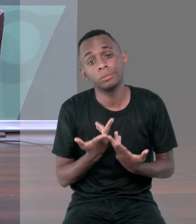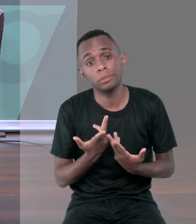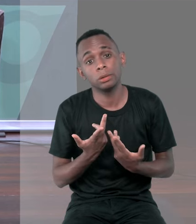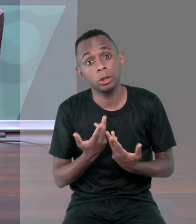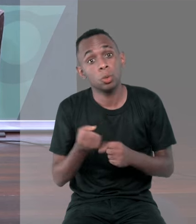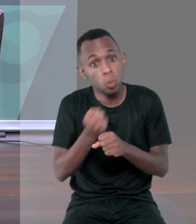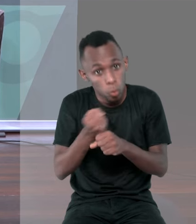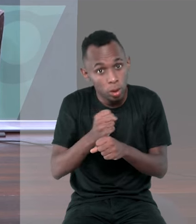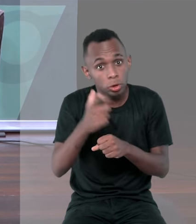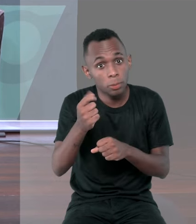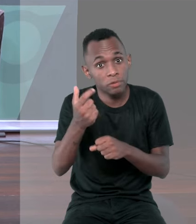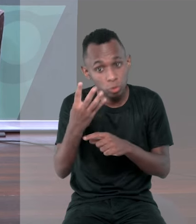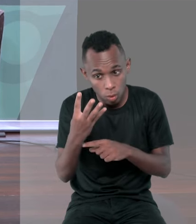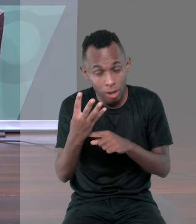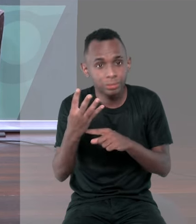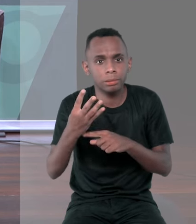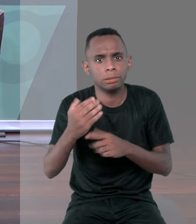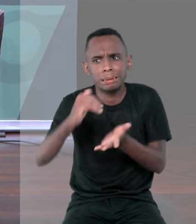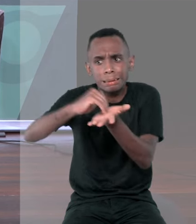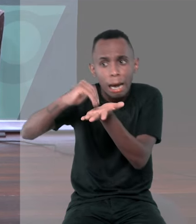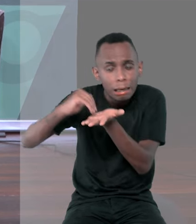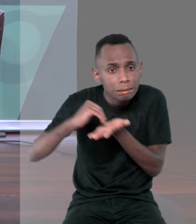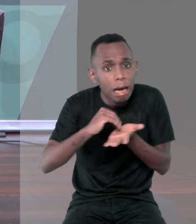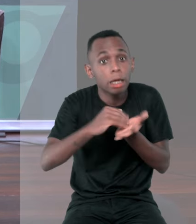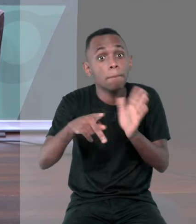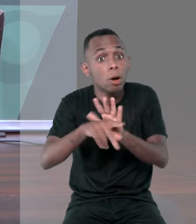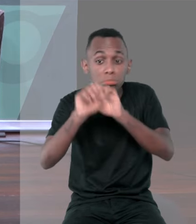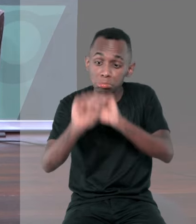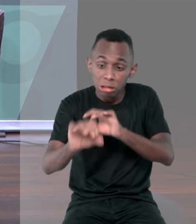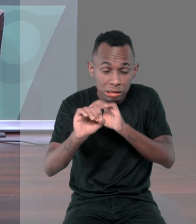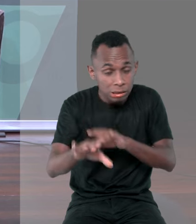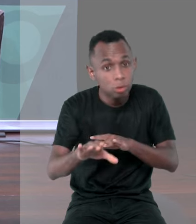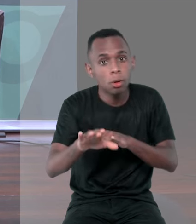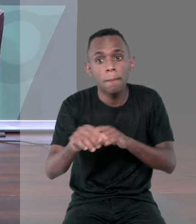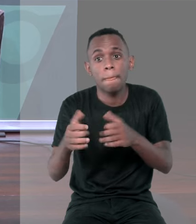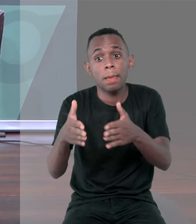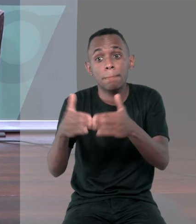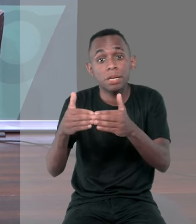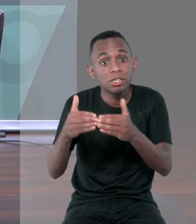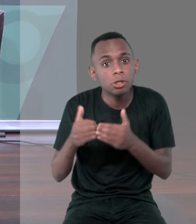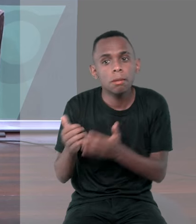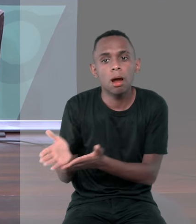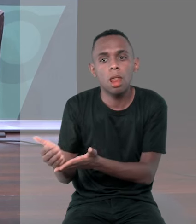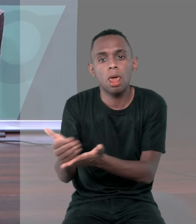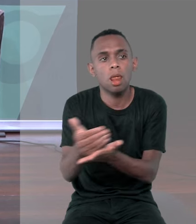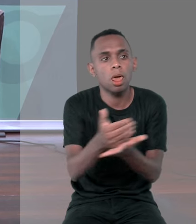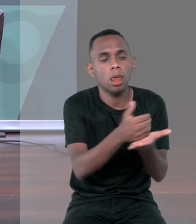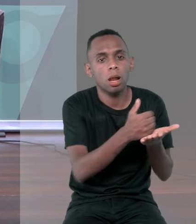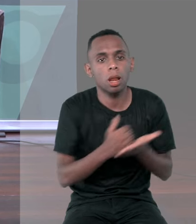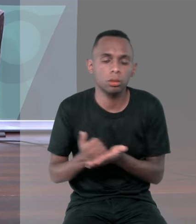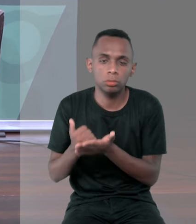pleno 2024, secretarias de educação pediram para recolher o livro.